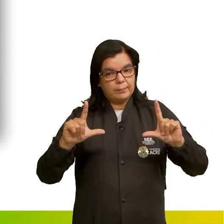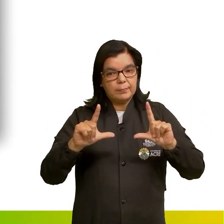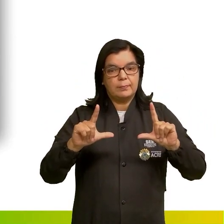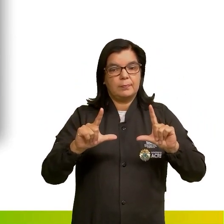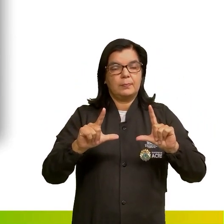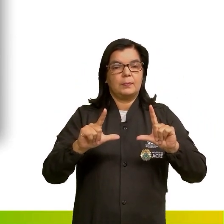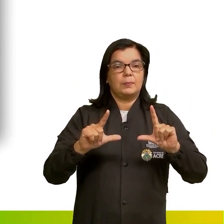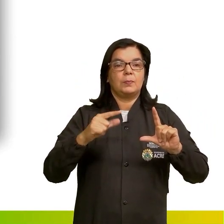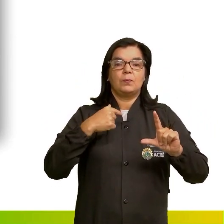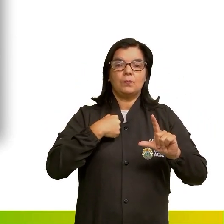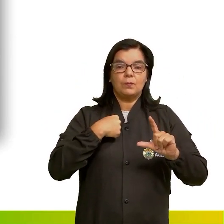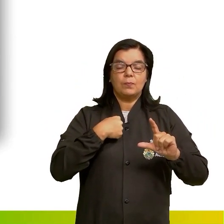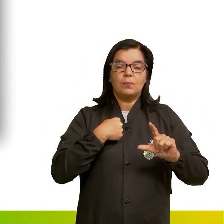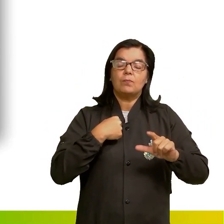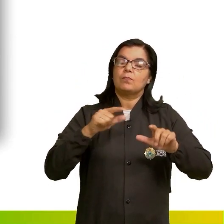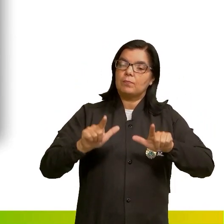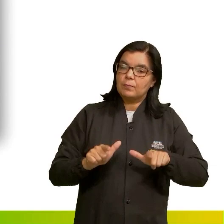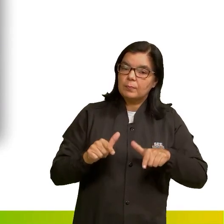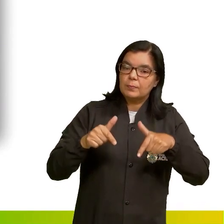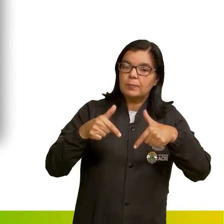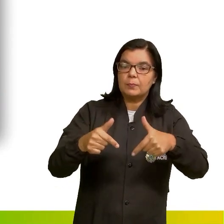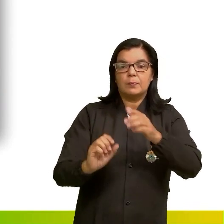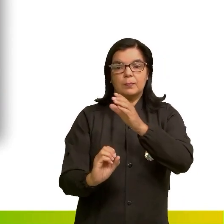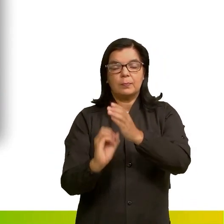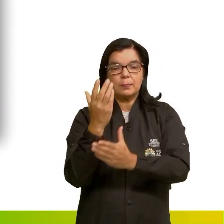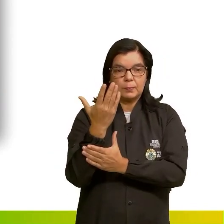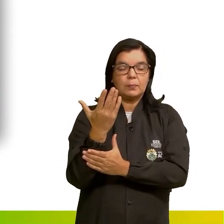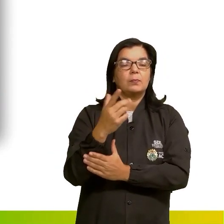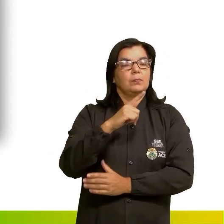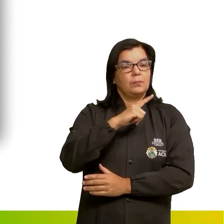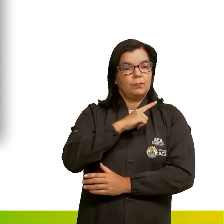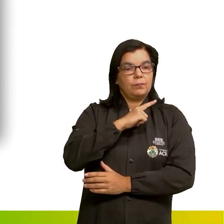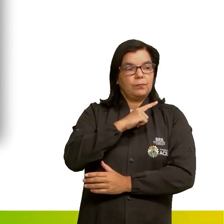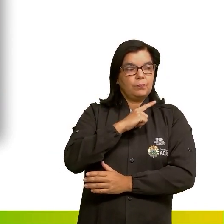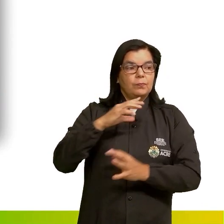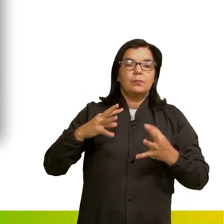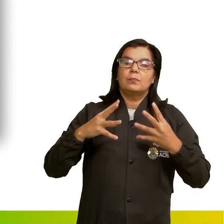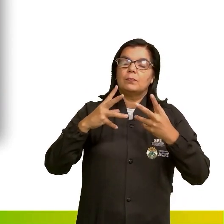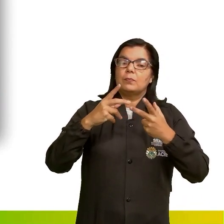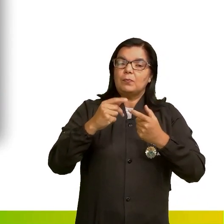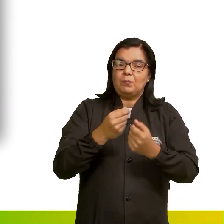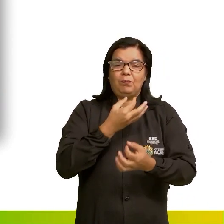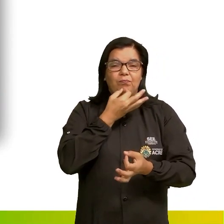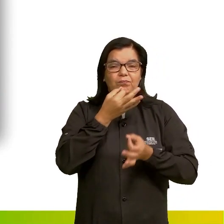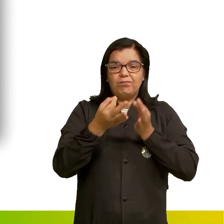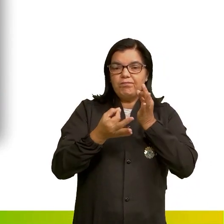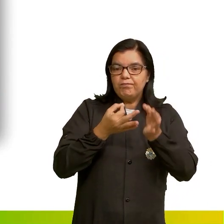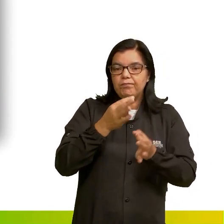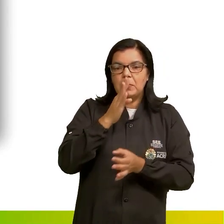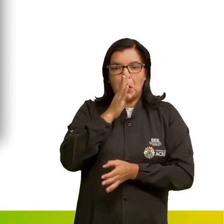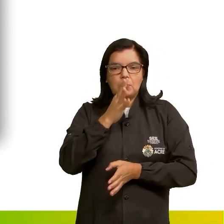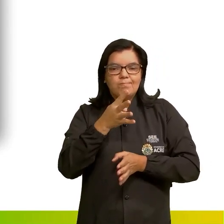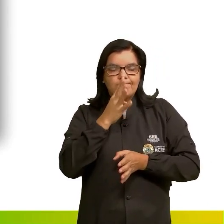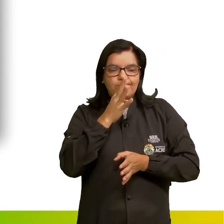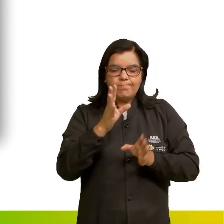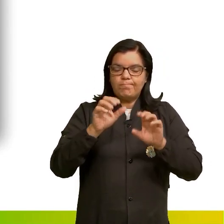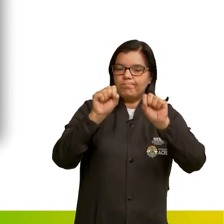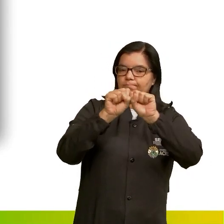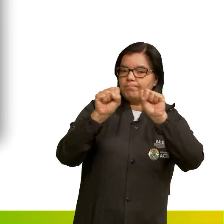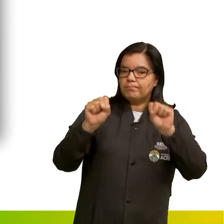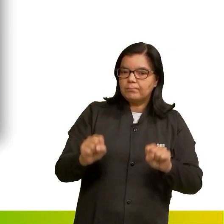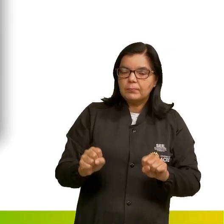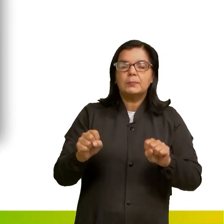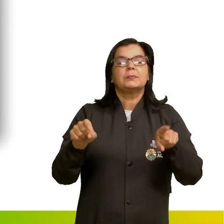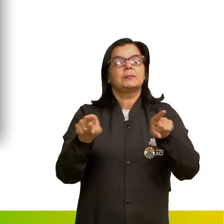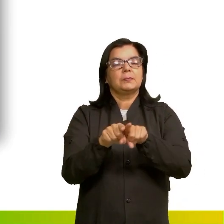que quando esses movimentos eles ocorrem, existe toda uma crítica a um sistema, a uma